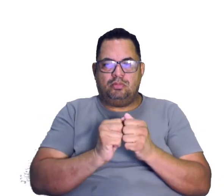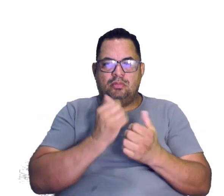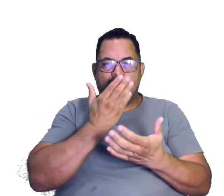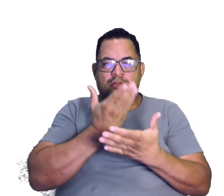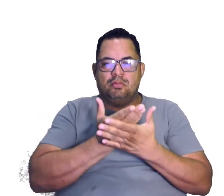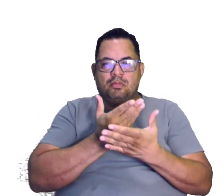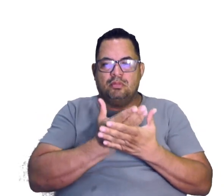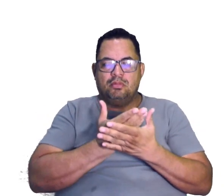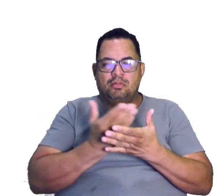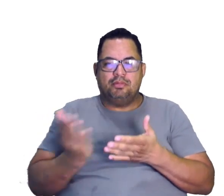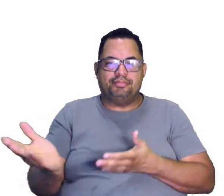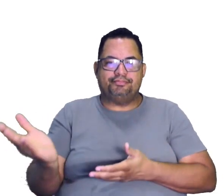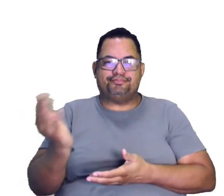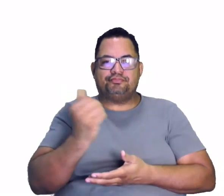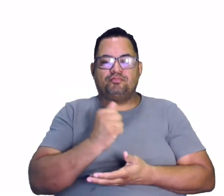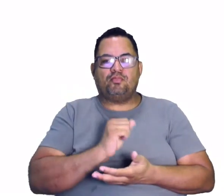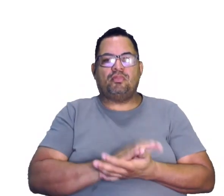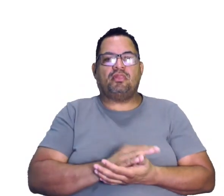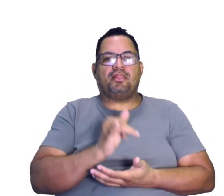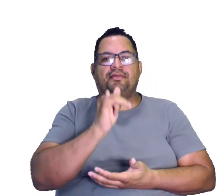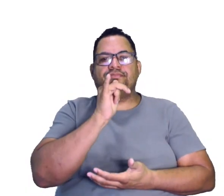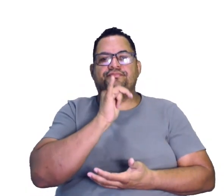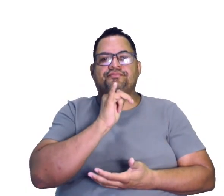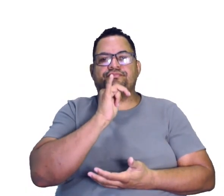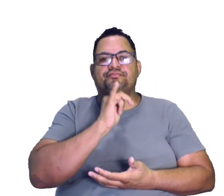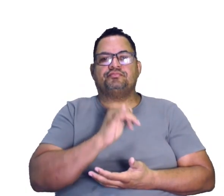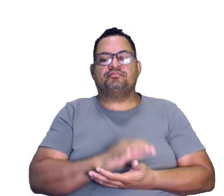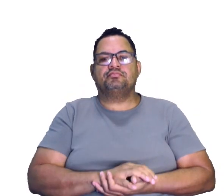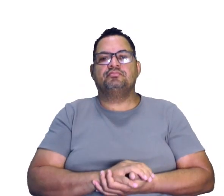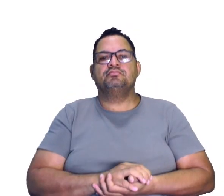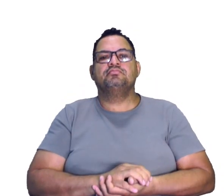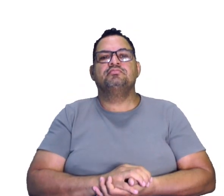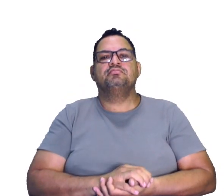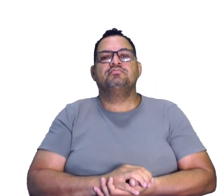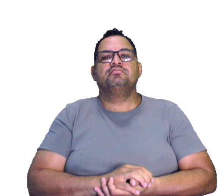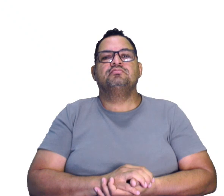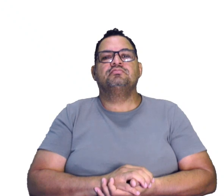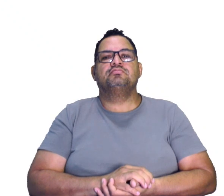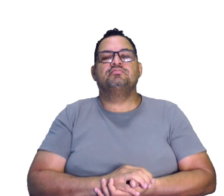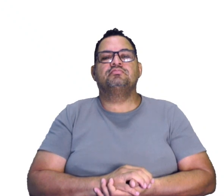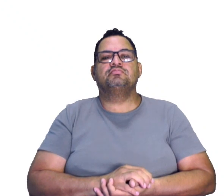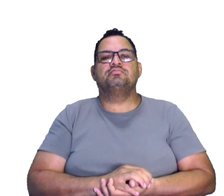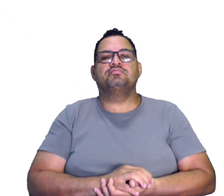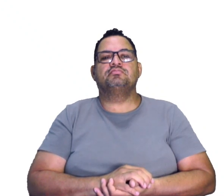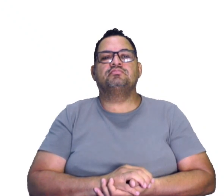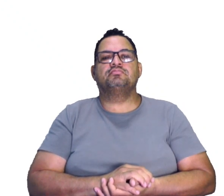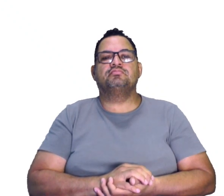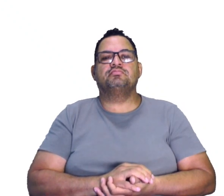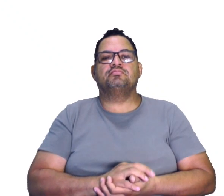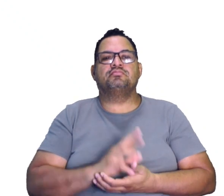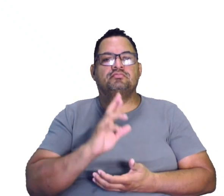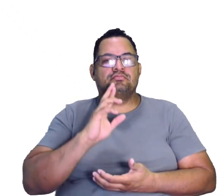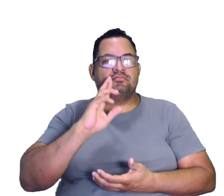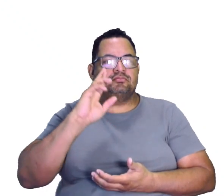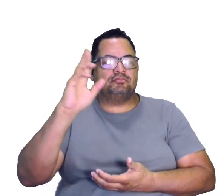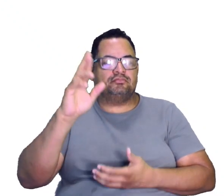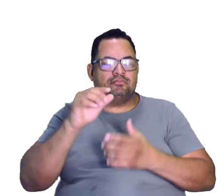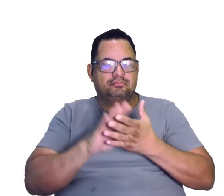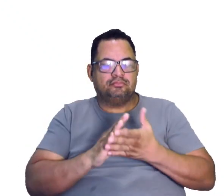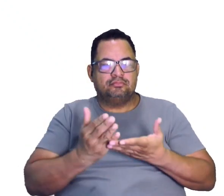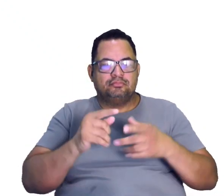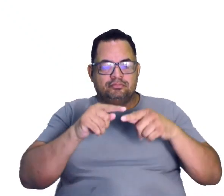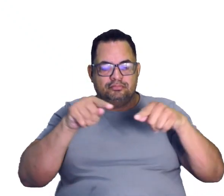nossa aula. Vamos lá para o nosso exemplo aqui que diz o seguinte: o dono de um